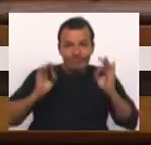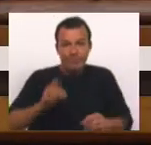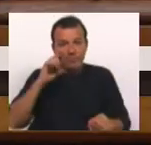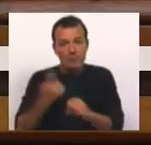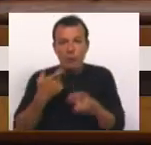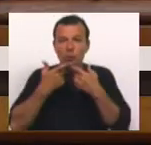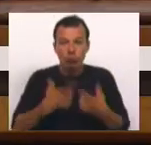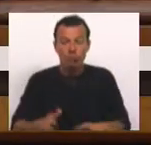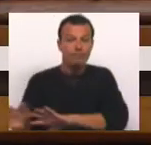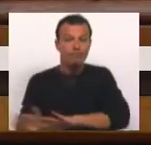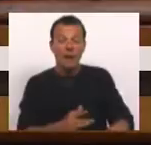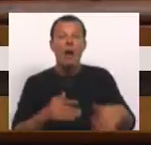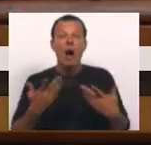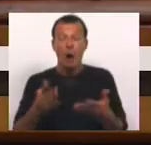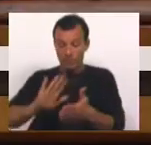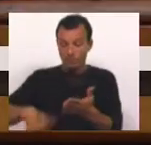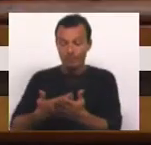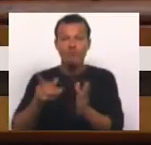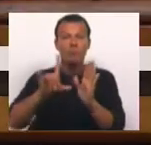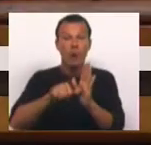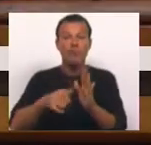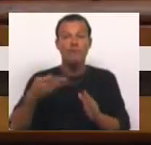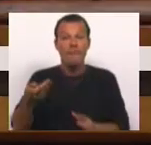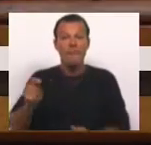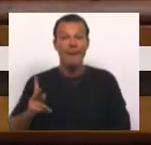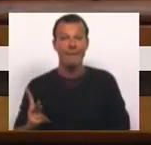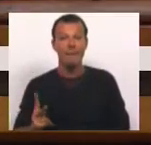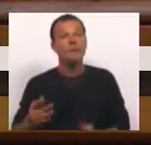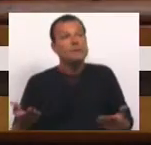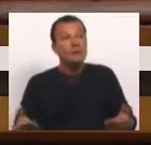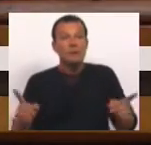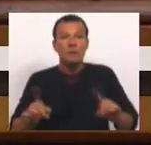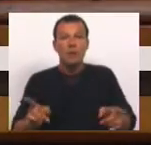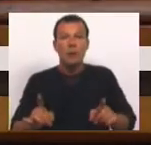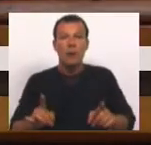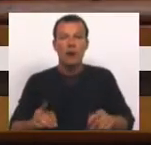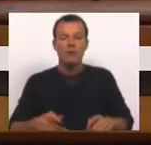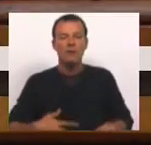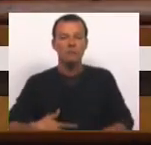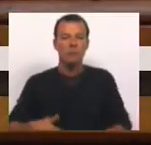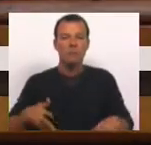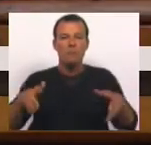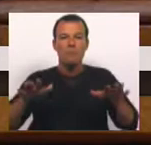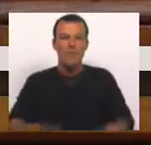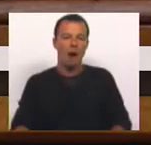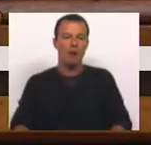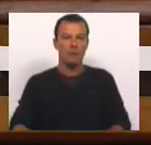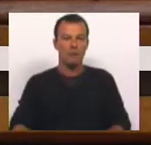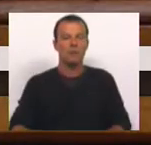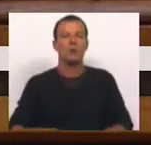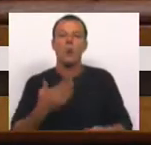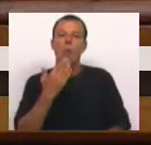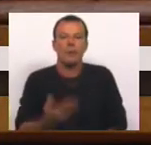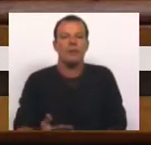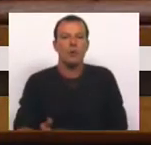PEV, rodeado de cautelas e garantias, também não acaba por eternizar a avaliação do pedido num extenso